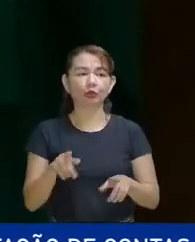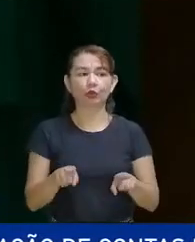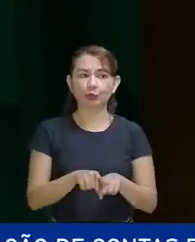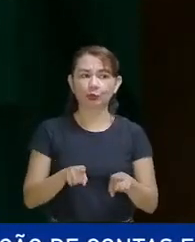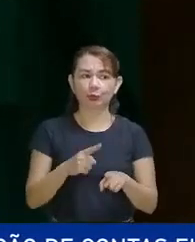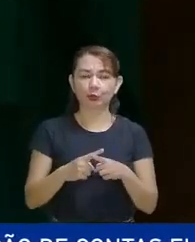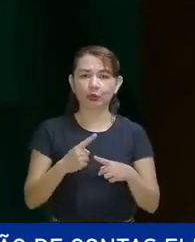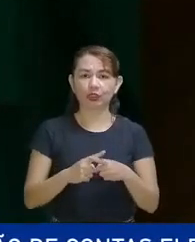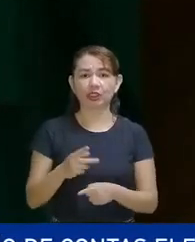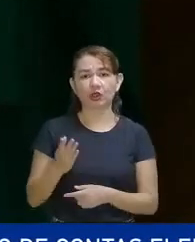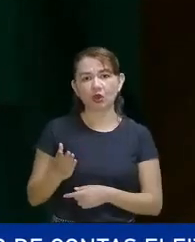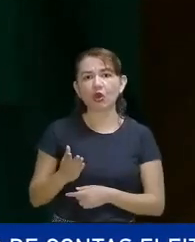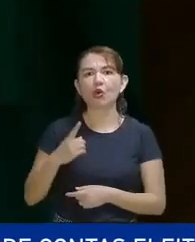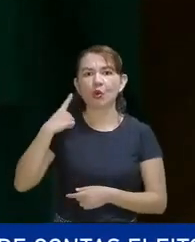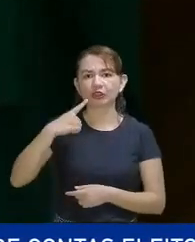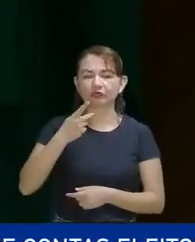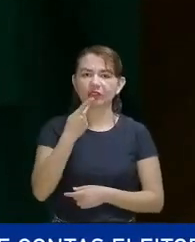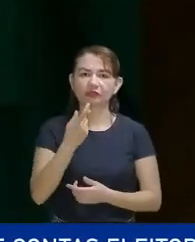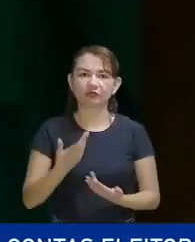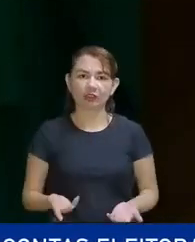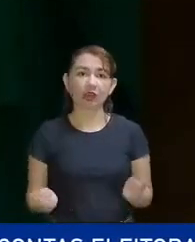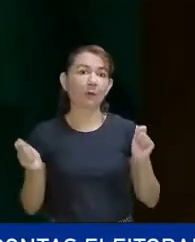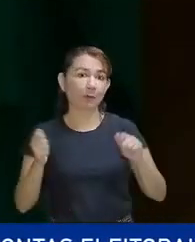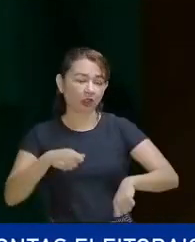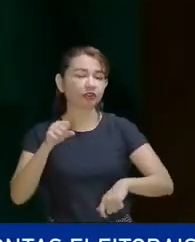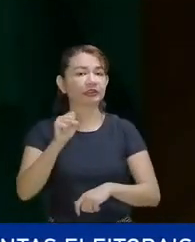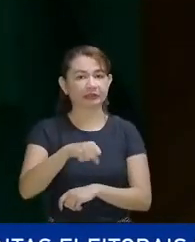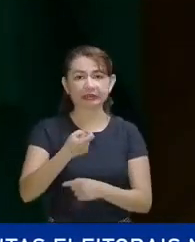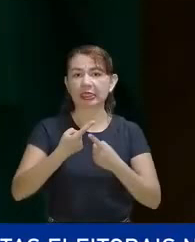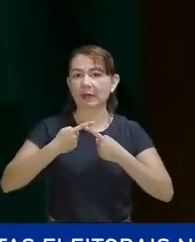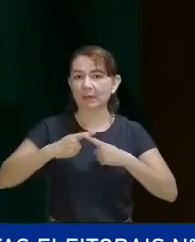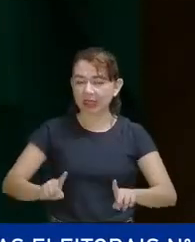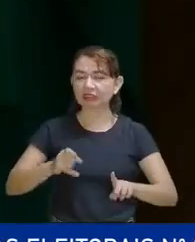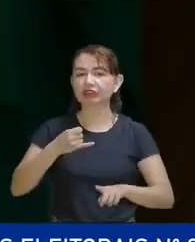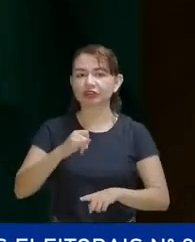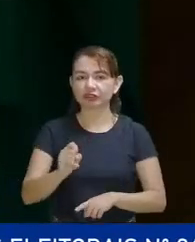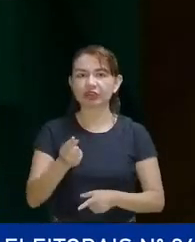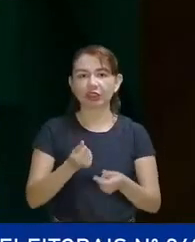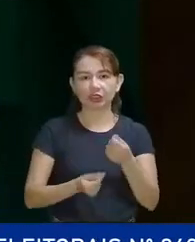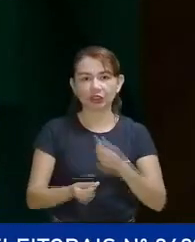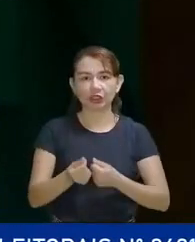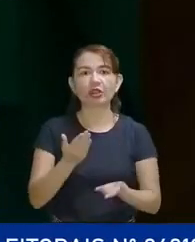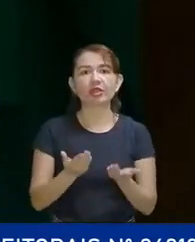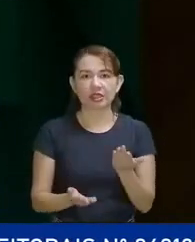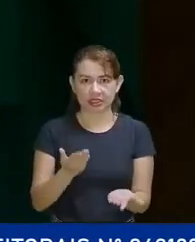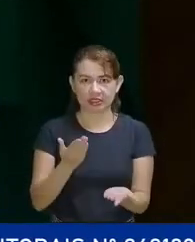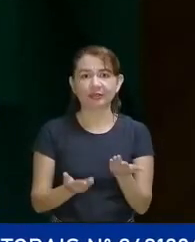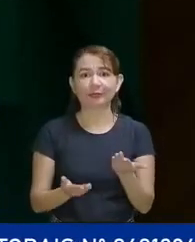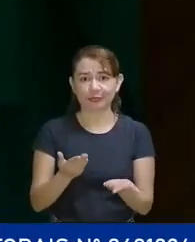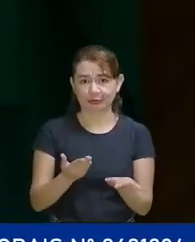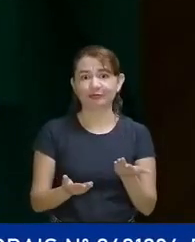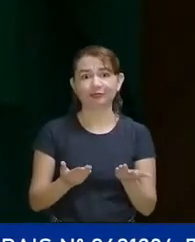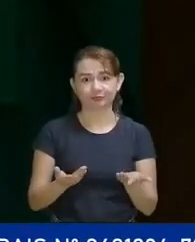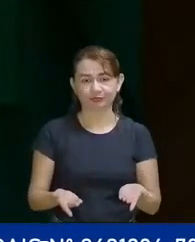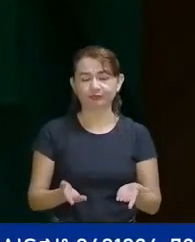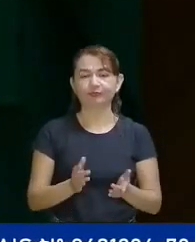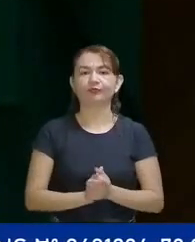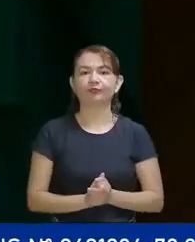colocado aqui pelo nobre advogado. O gasto pode ter sido efetuado, mas ele foi econômico. Então, o